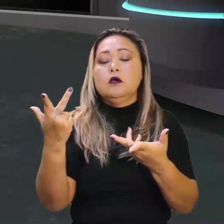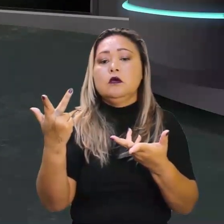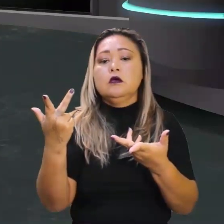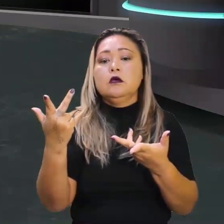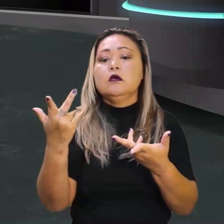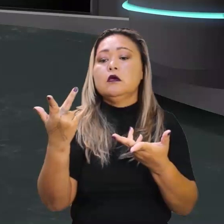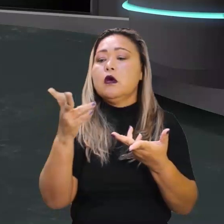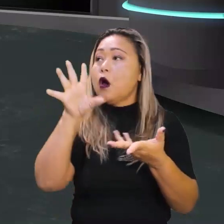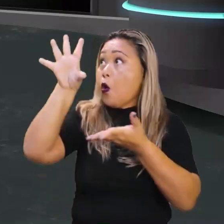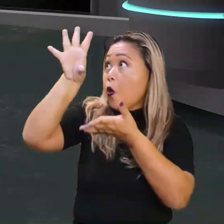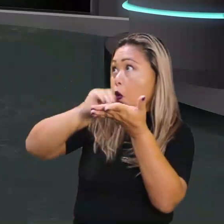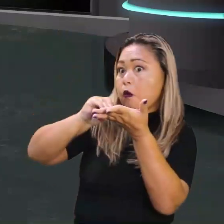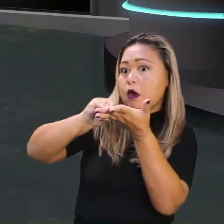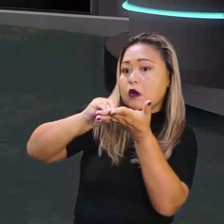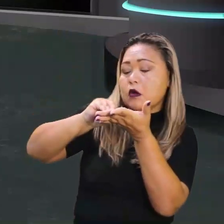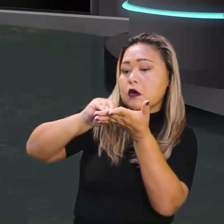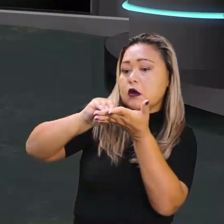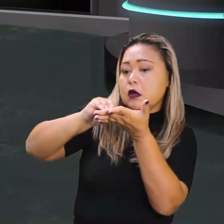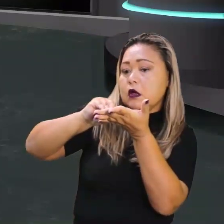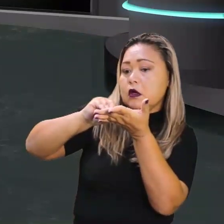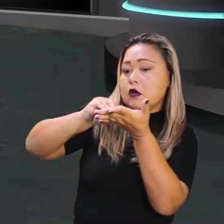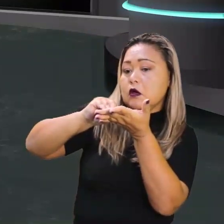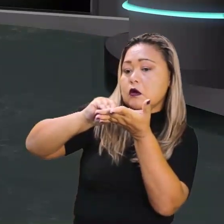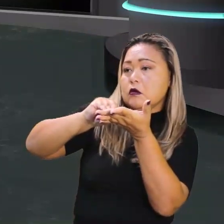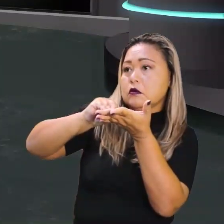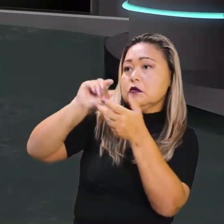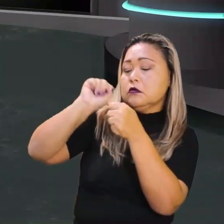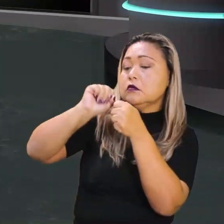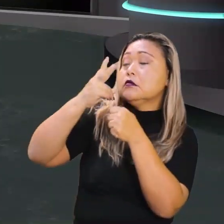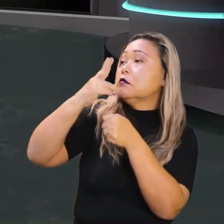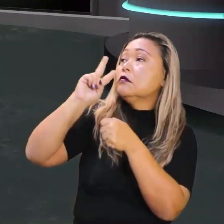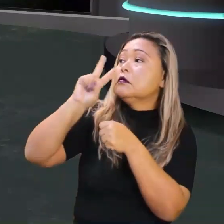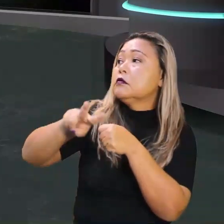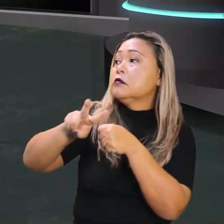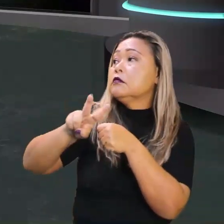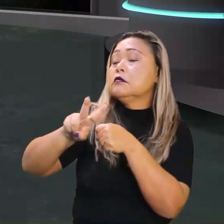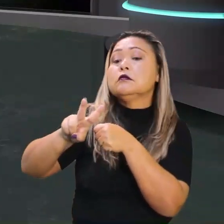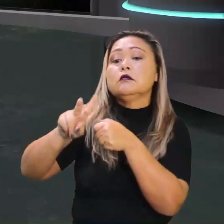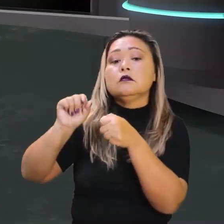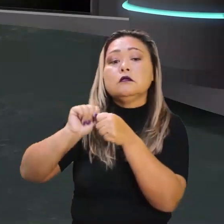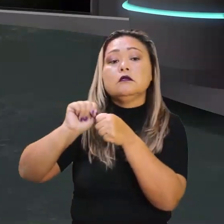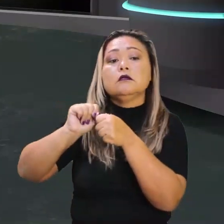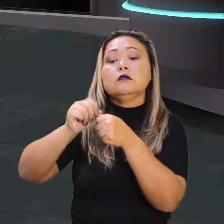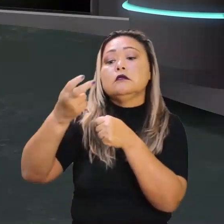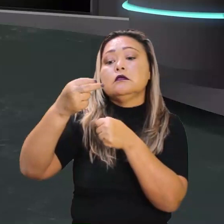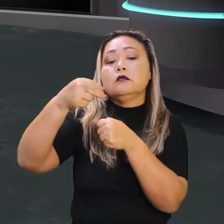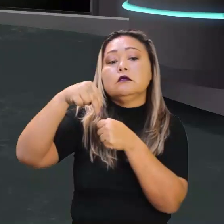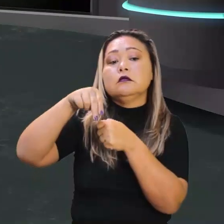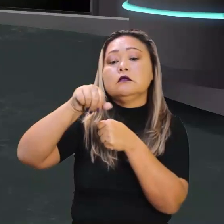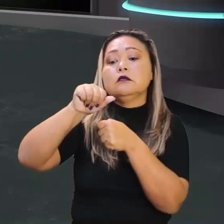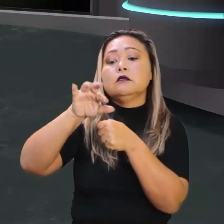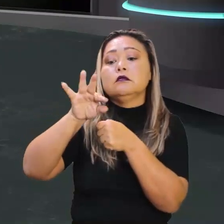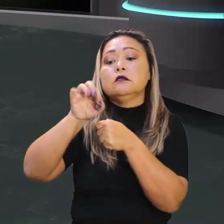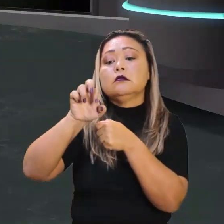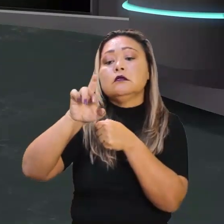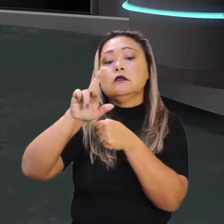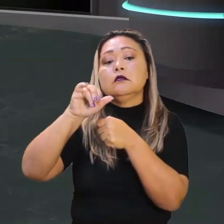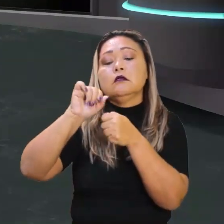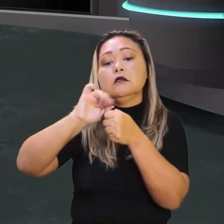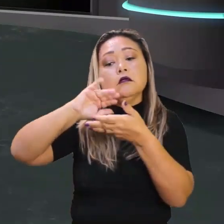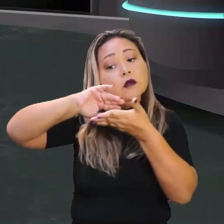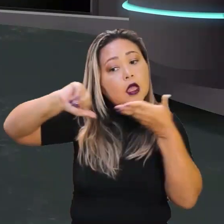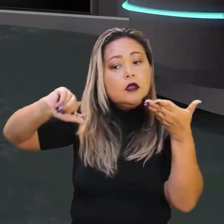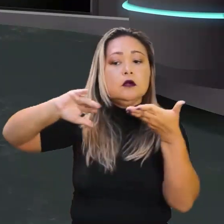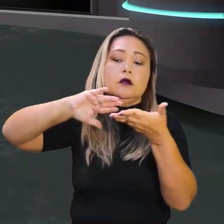naturalistas. Cópia fiel do que eles estavam vendo. Se não então, era essa fiel, palavra aí, naturalista, já